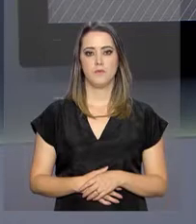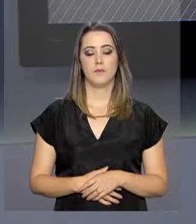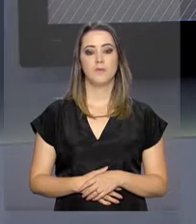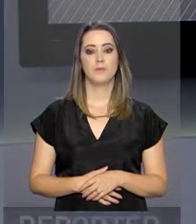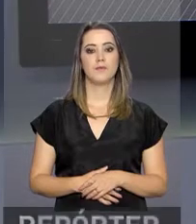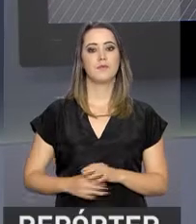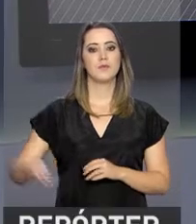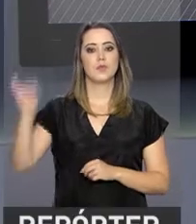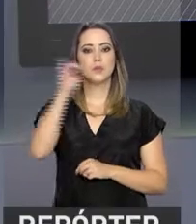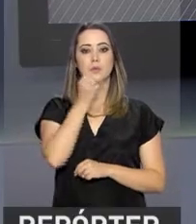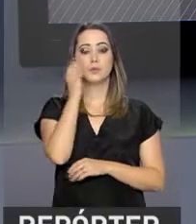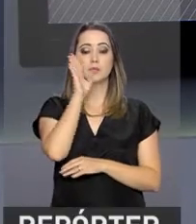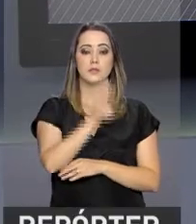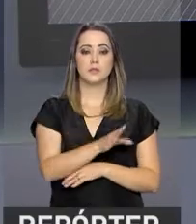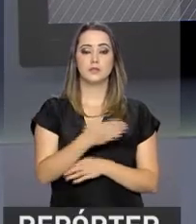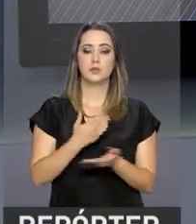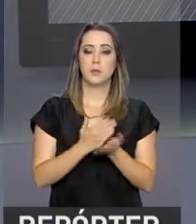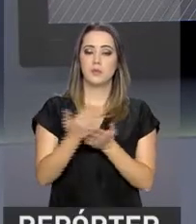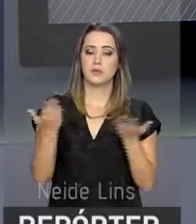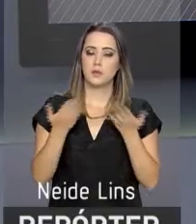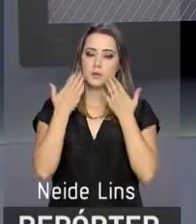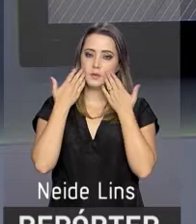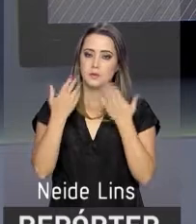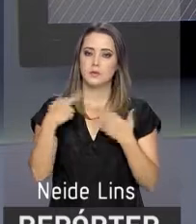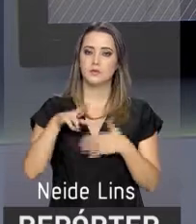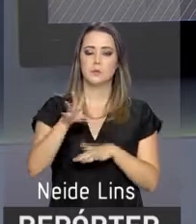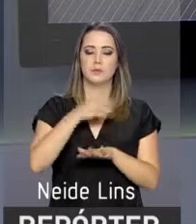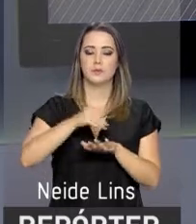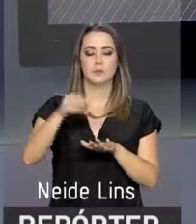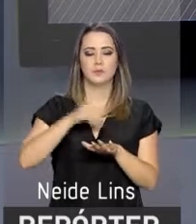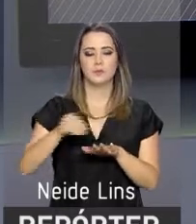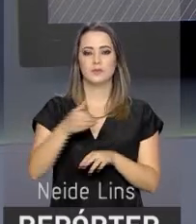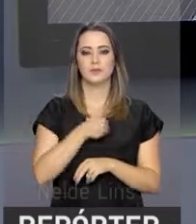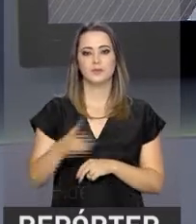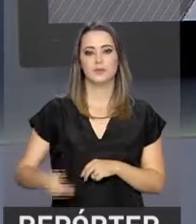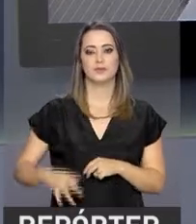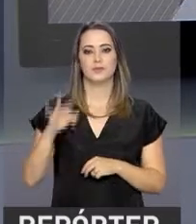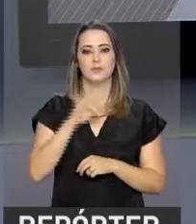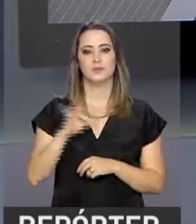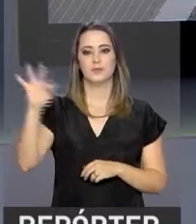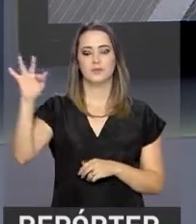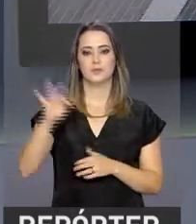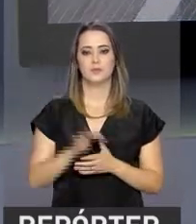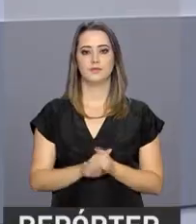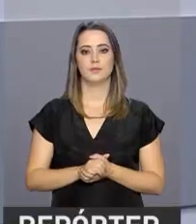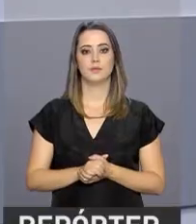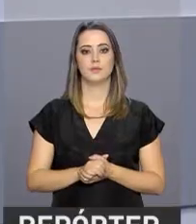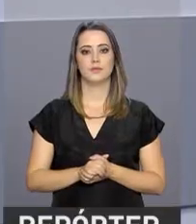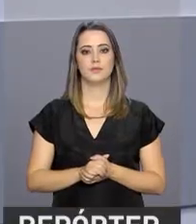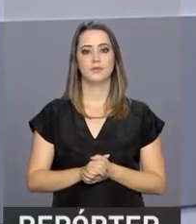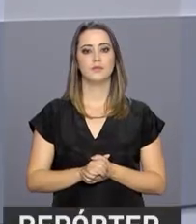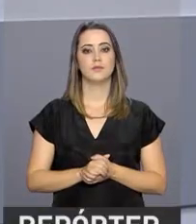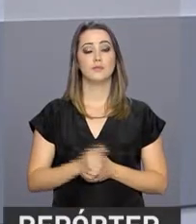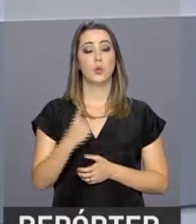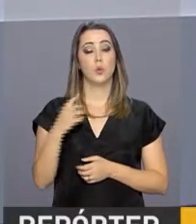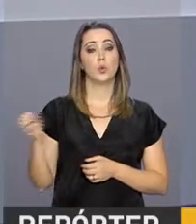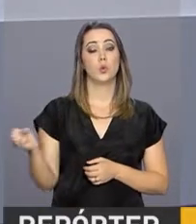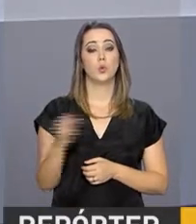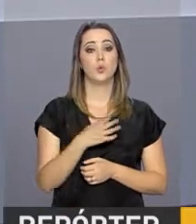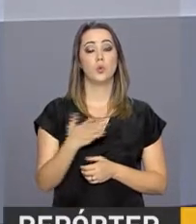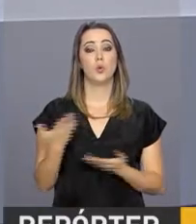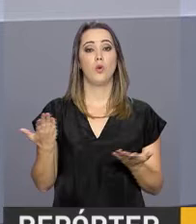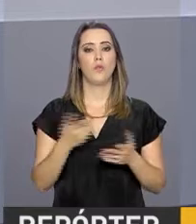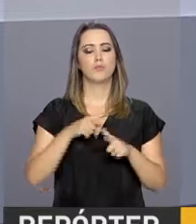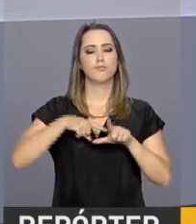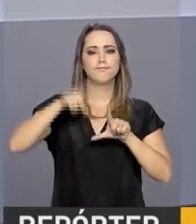olá boa tarde começa agora mais um repórter nbr com as notícias do governo federal um novo índice de risco